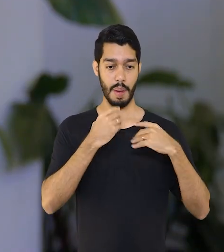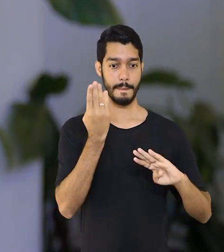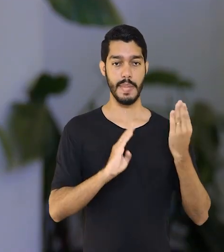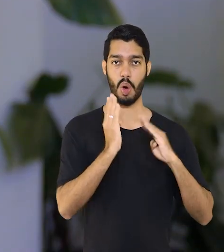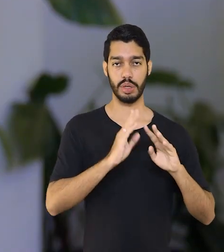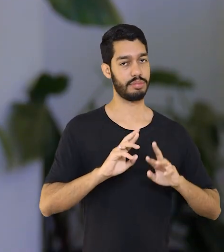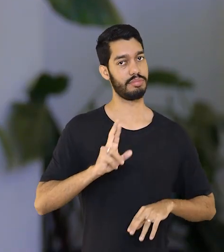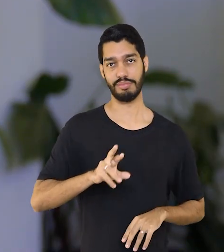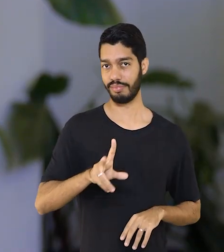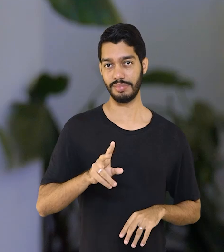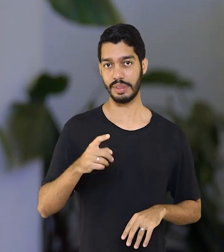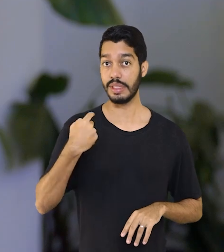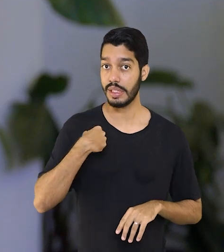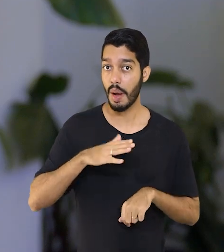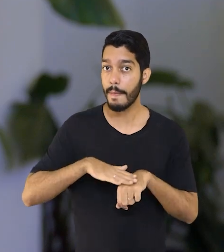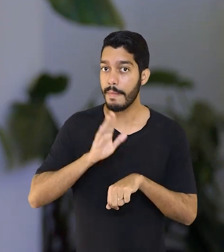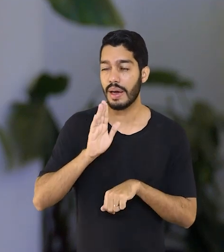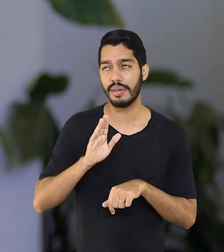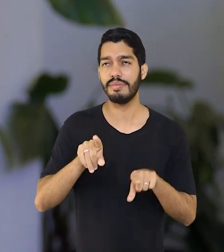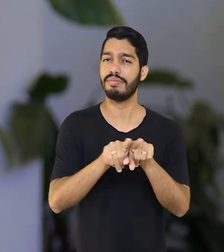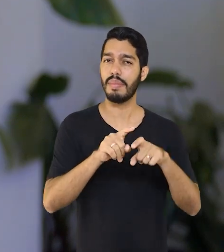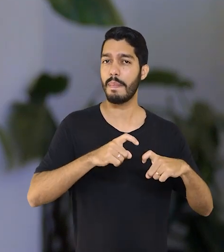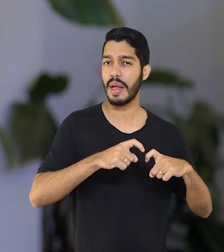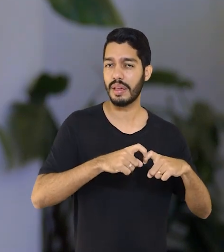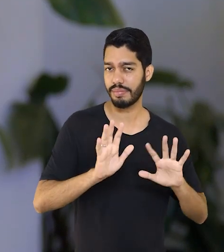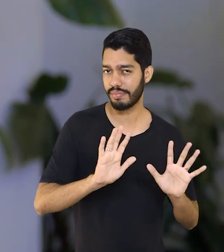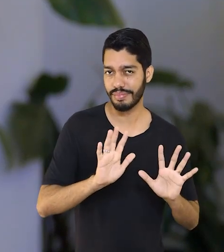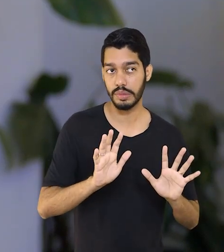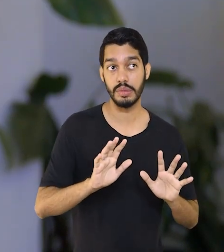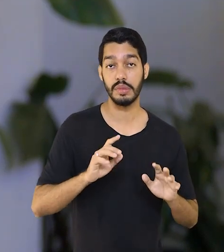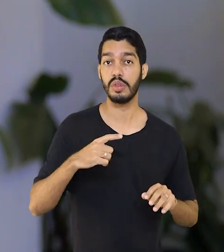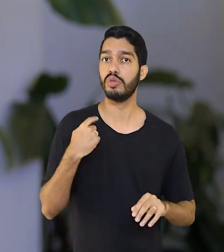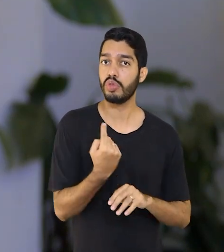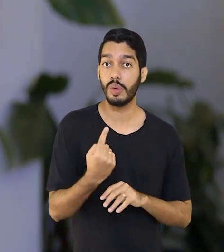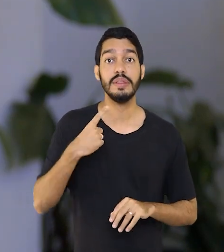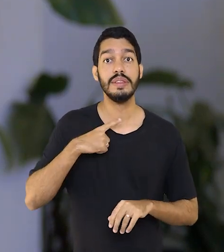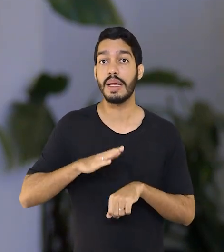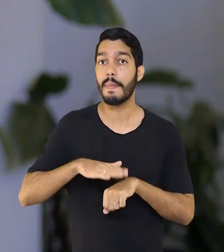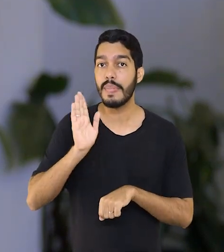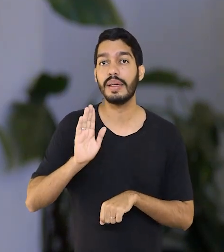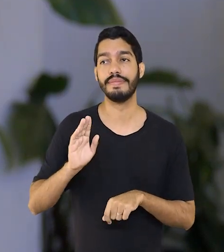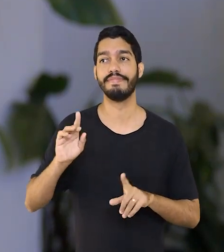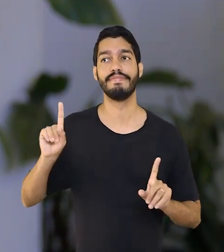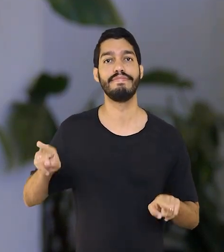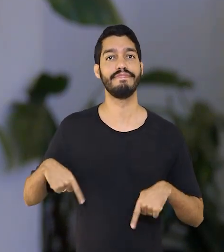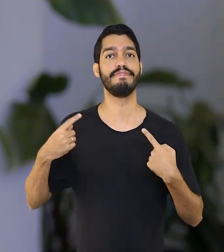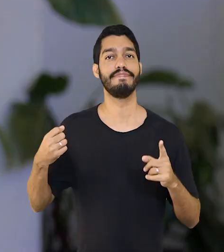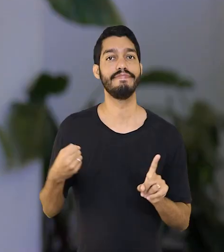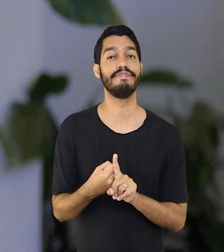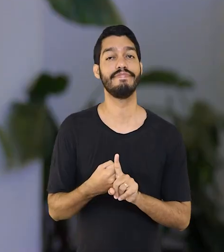não. Eles estão mais inevitáveis. Os médicos também não. Eles estão mais